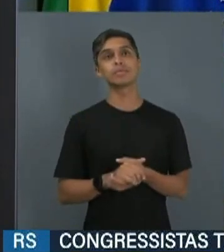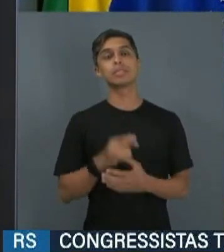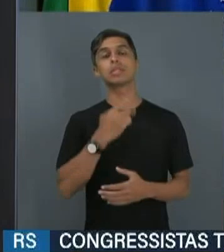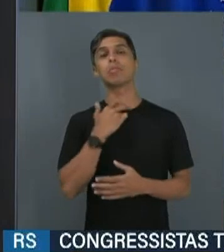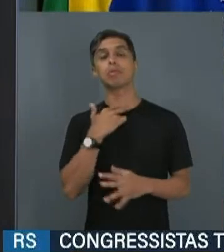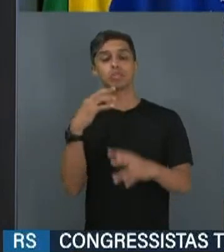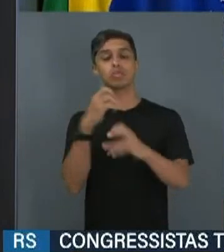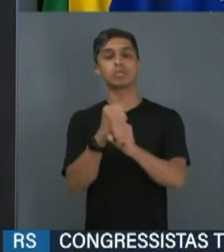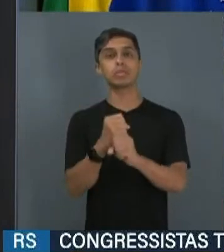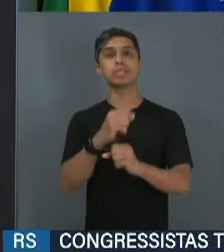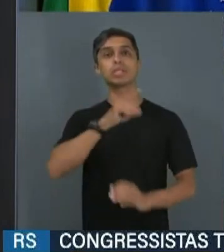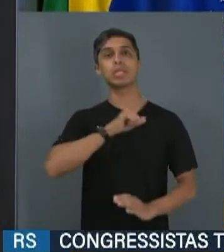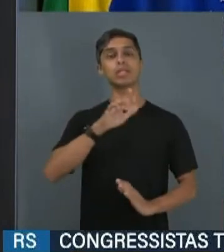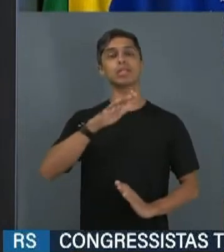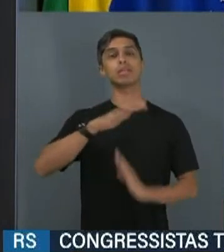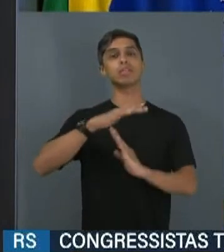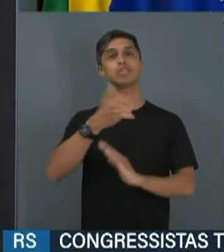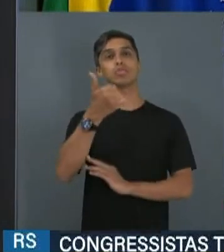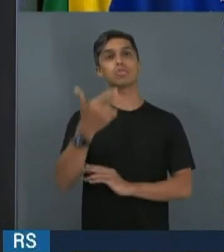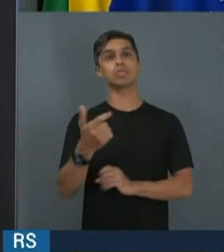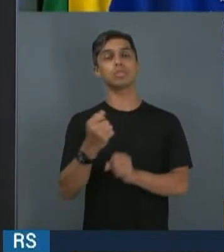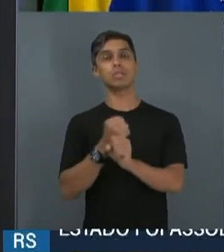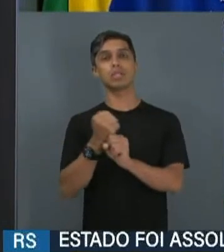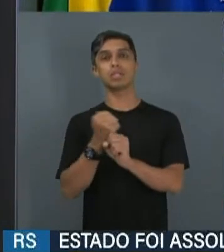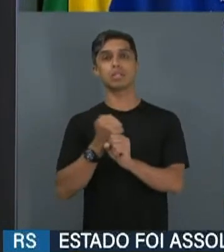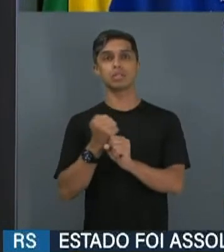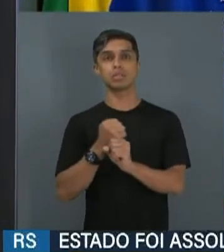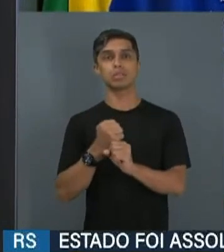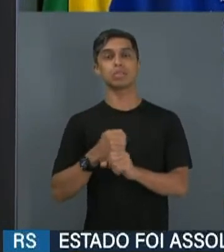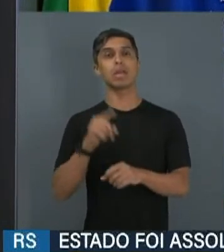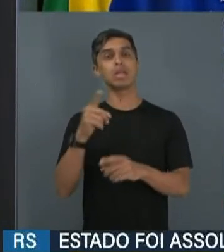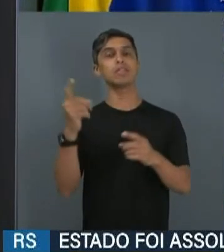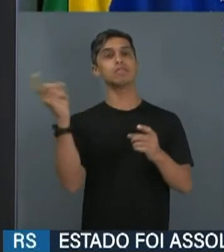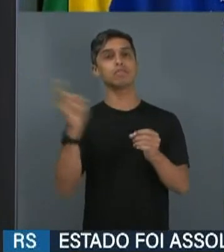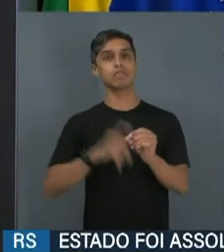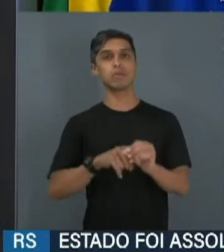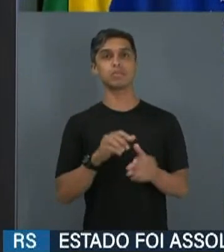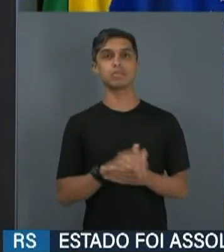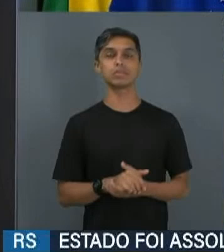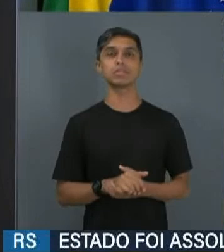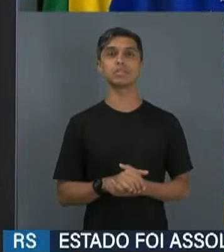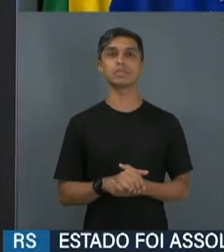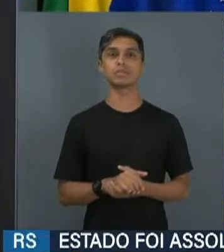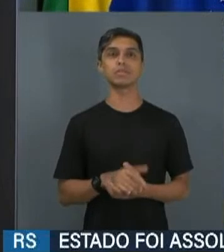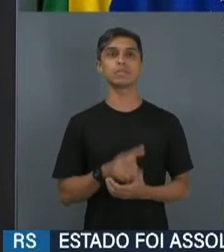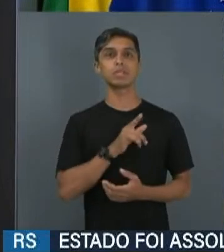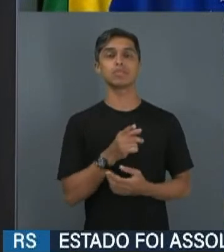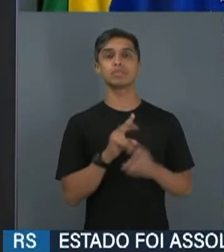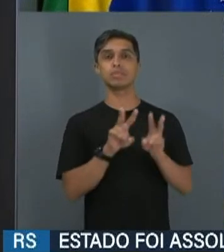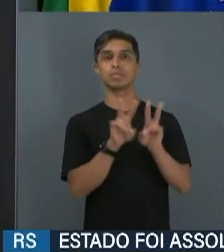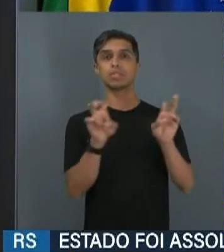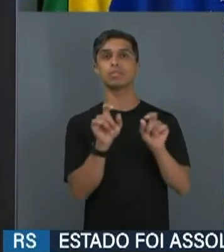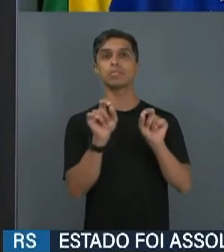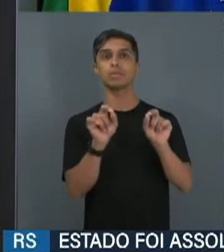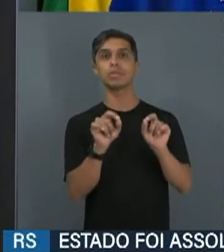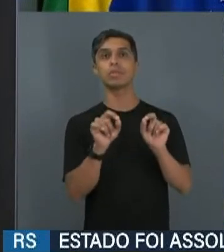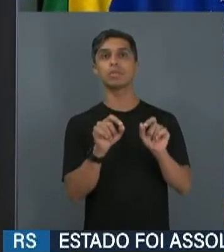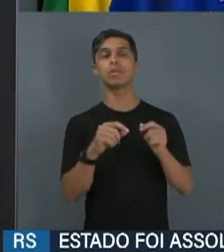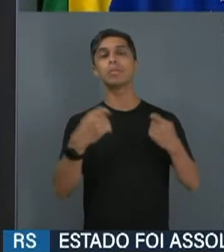acumular, vai ter que ser o limite de 12 anos. 12 anos ele volta a disputar a eleição. E tem uma questão de ter